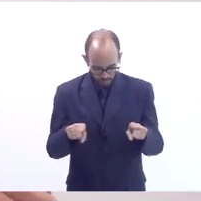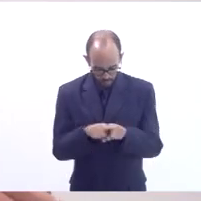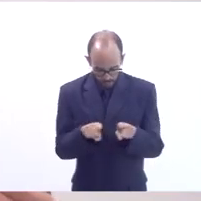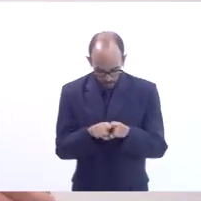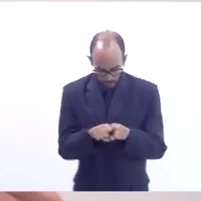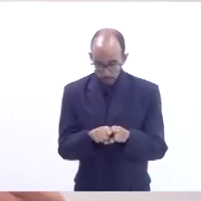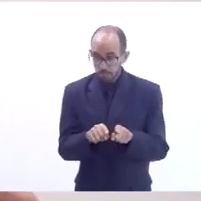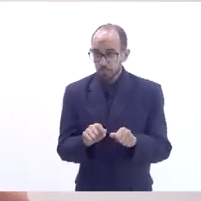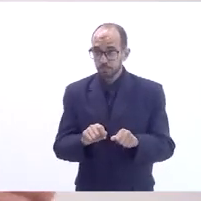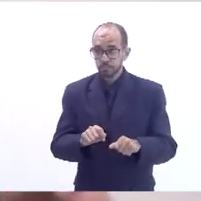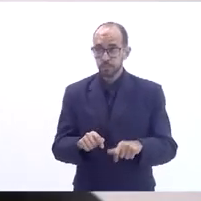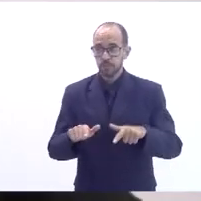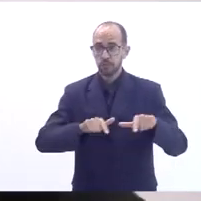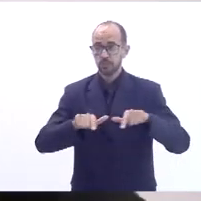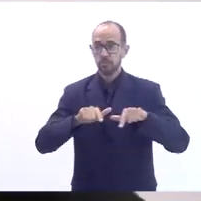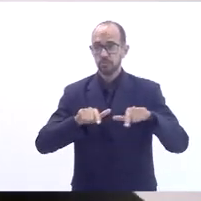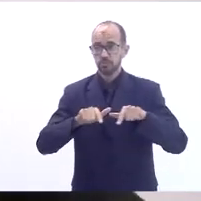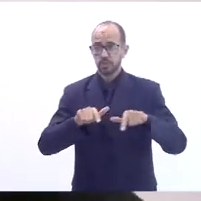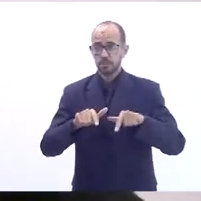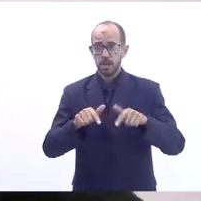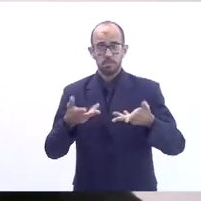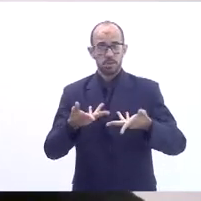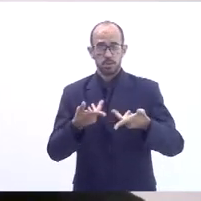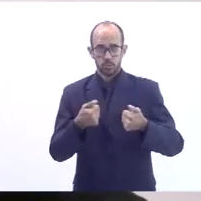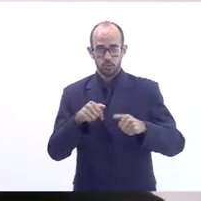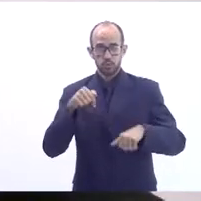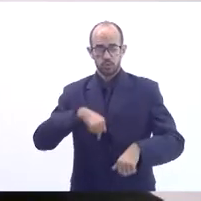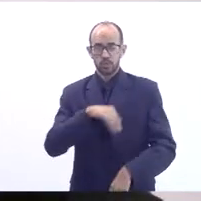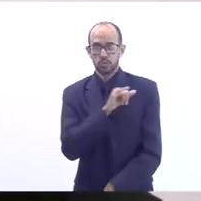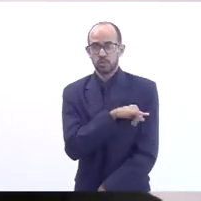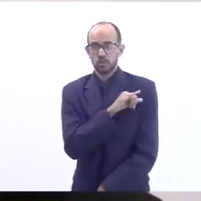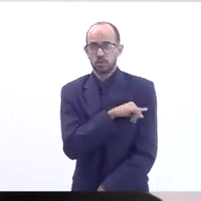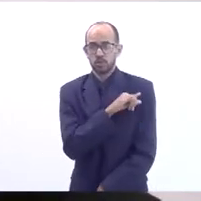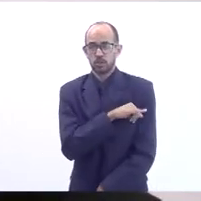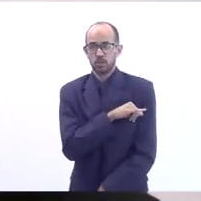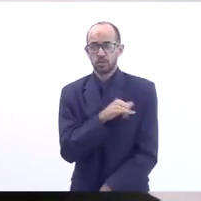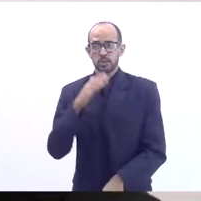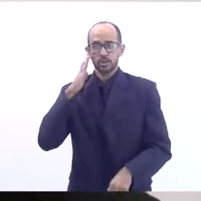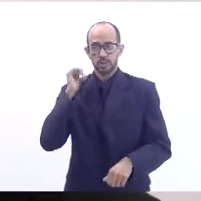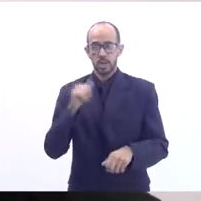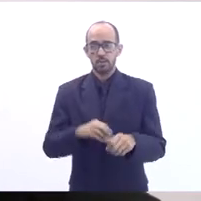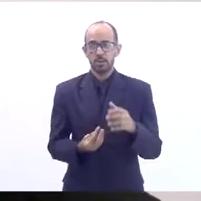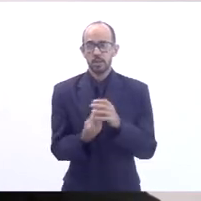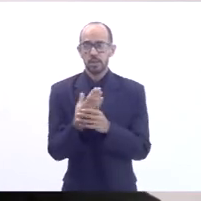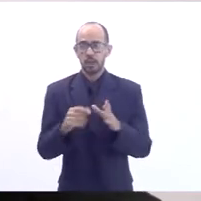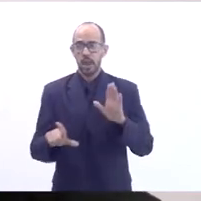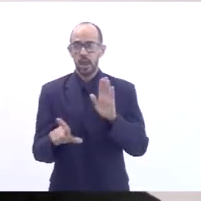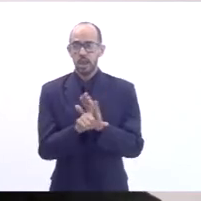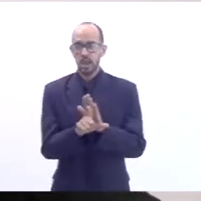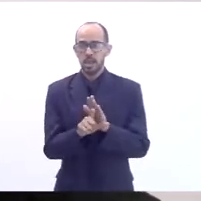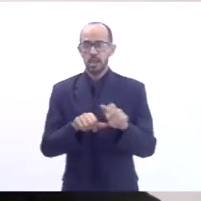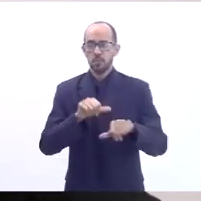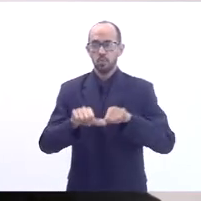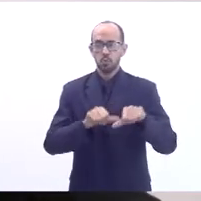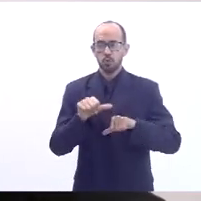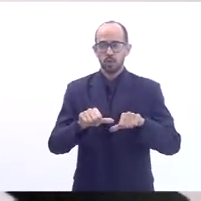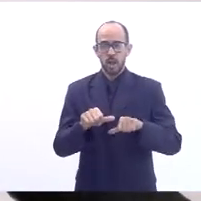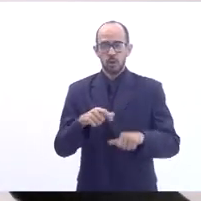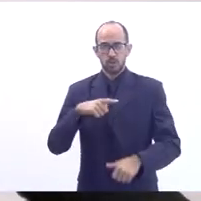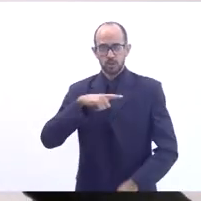trabalho heróico aqui no Rio de Janeiro a gente sabe que legislar em mudar o que existe é